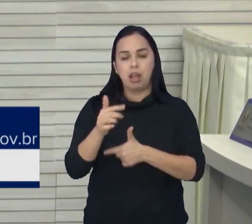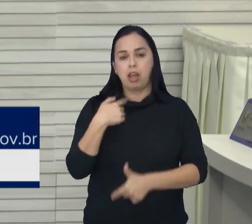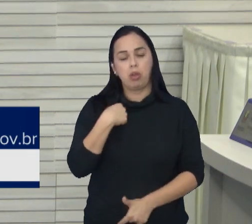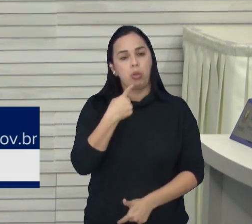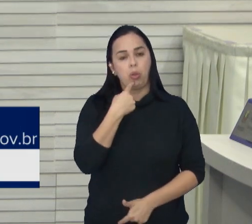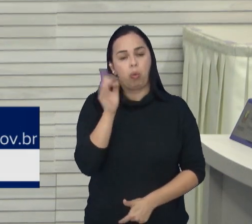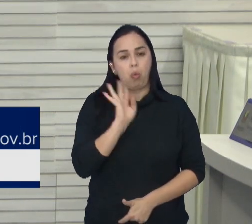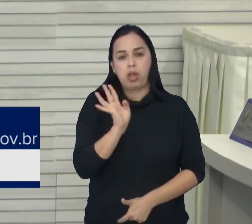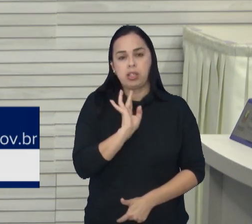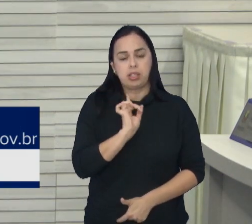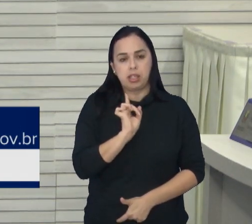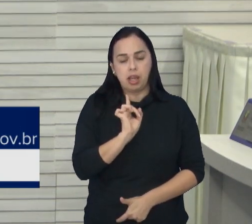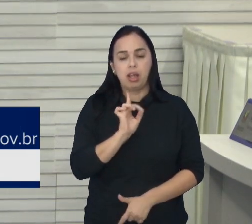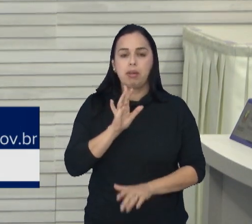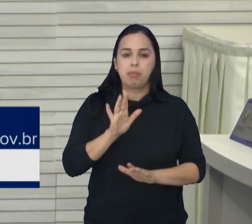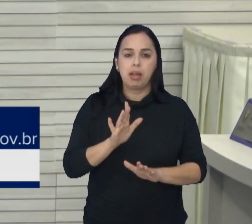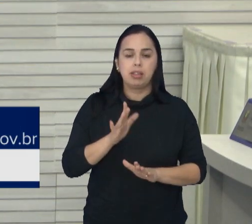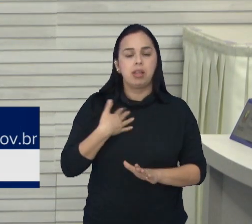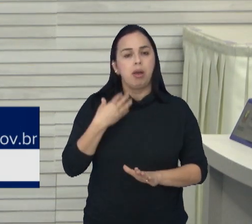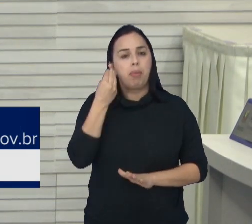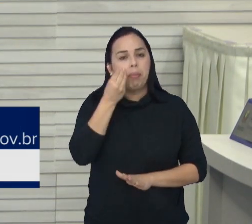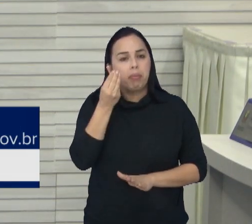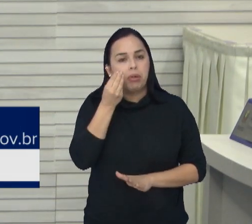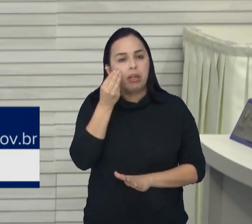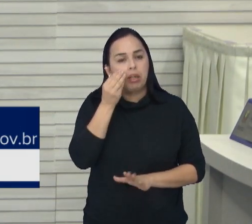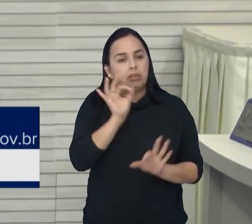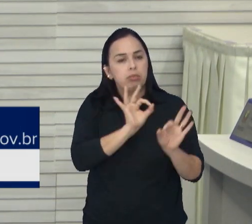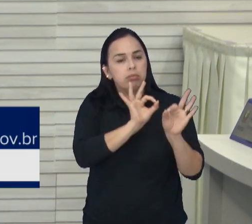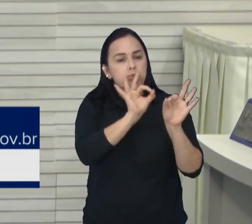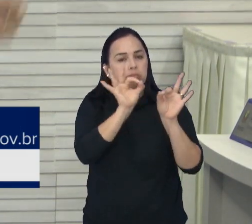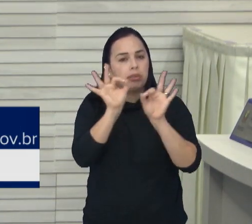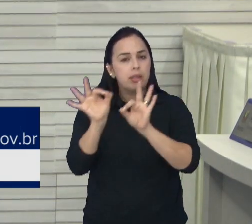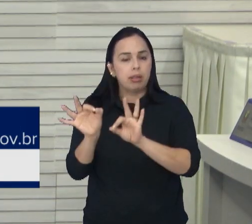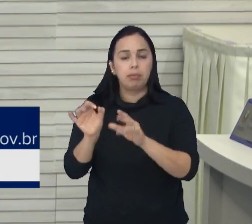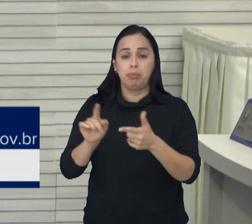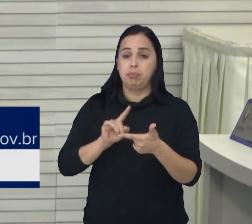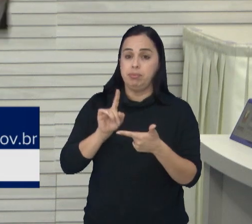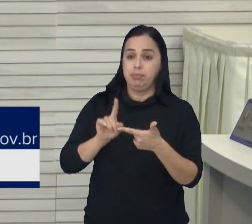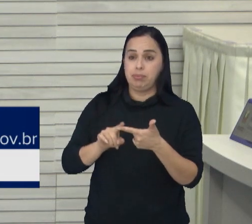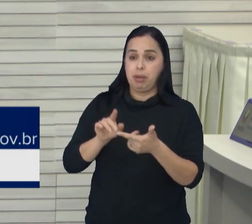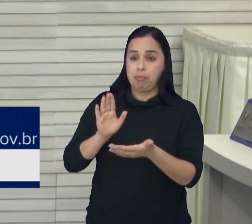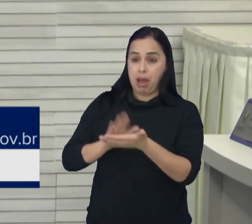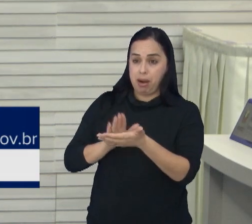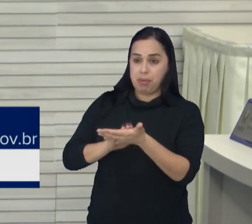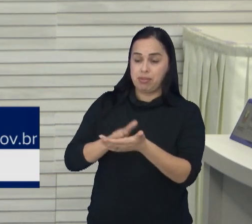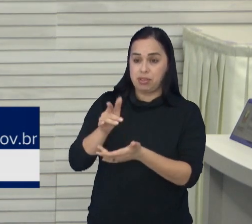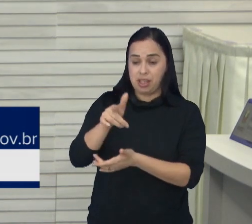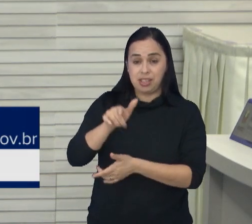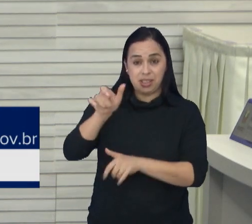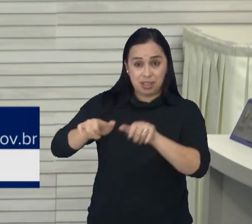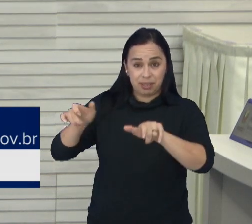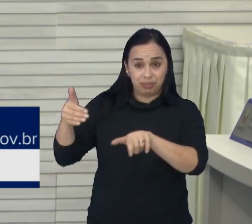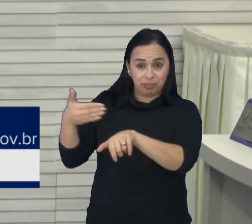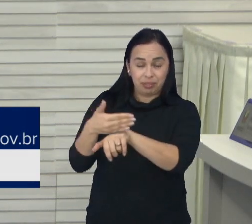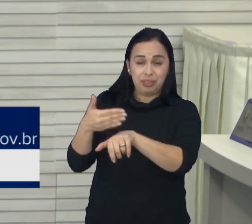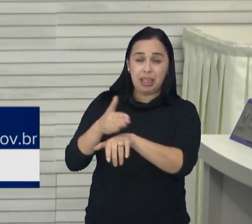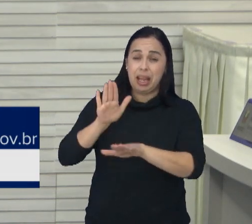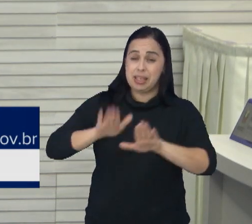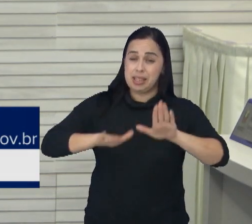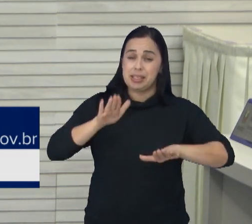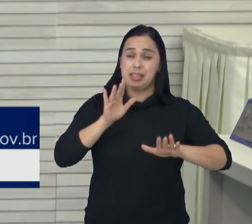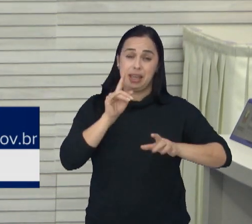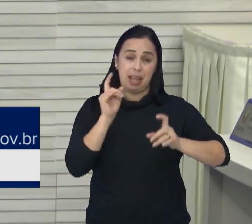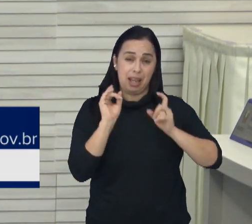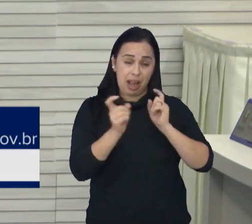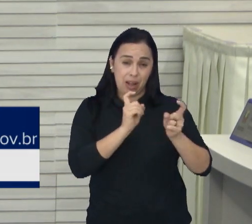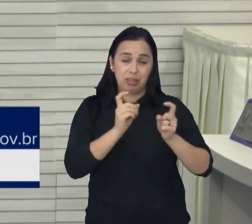Tive a oportunidade aqui, hora que conhecer um pouquinho através do vídeo. Aqui, parabenizar esse cara aqui o tempo todo, né? A sessão às vezes demora, a